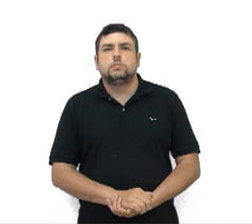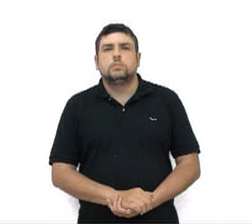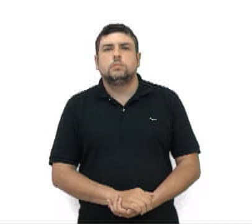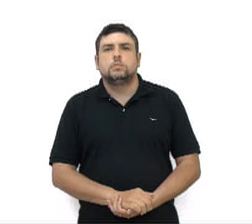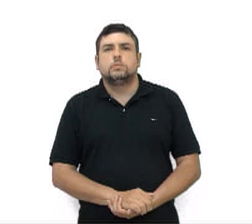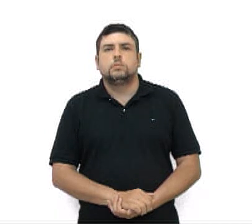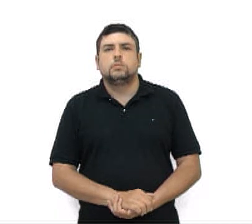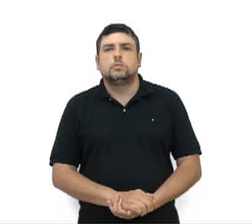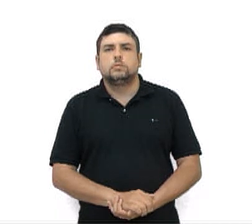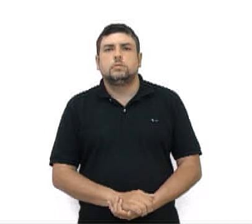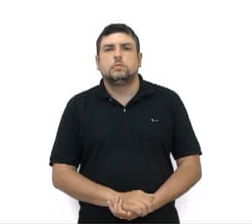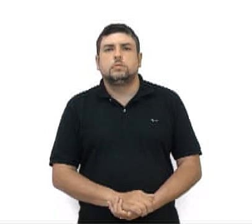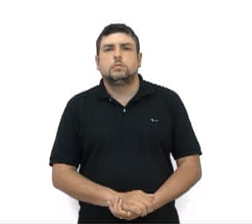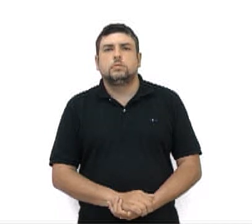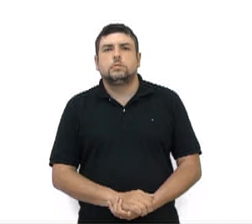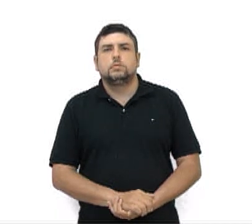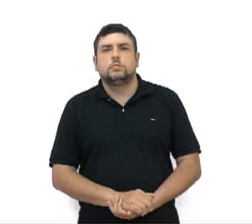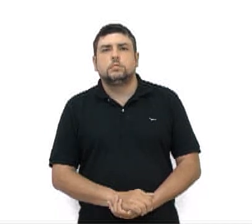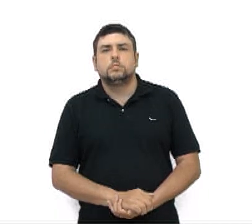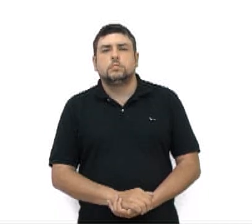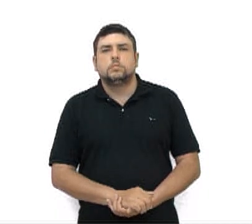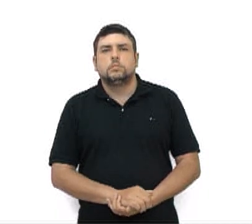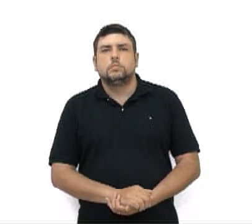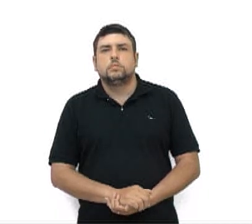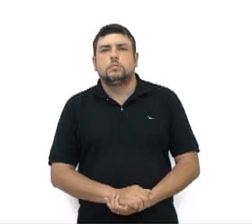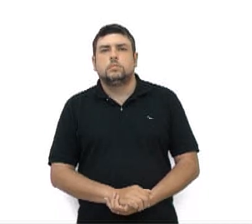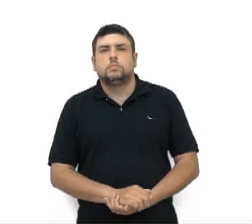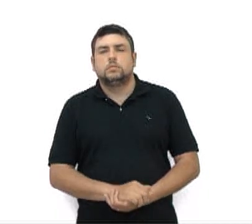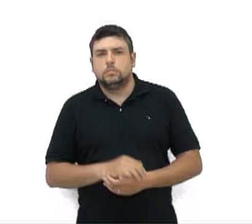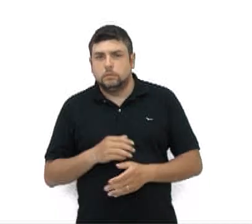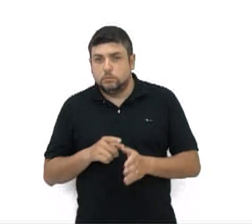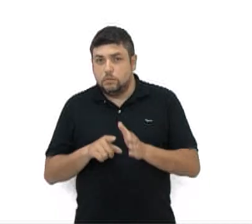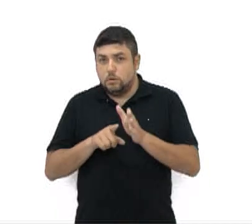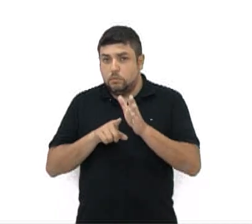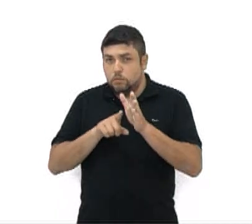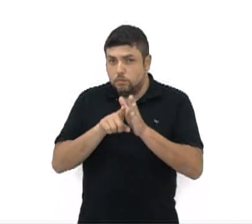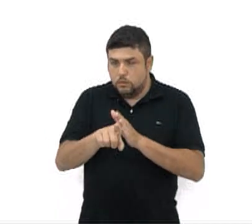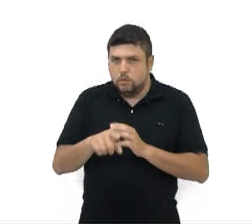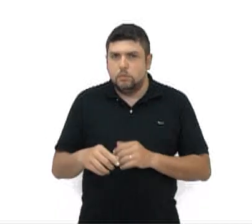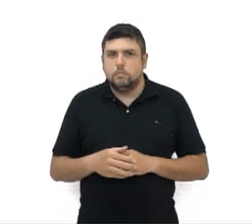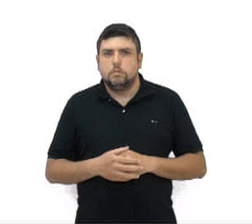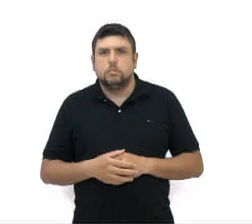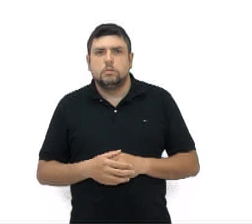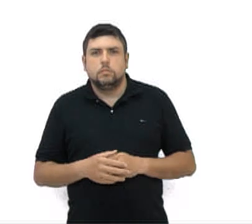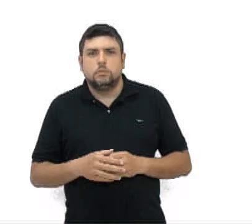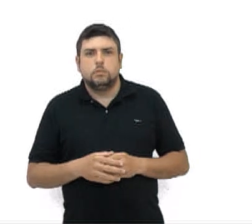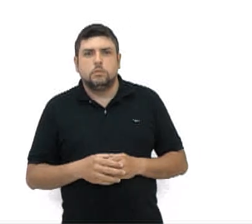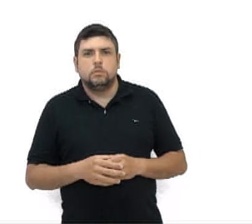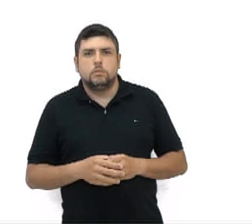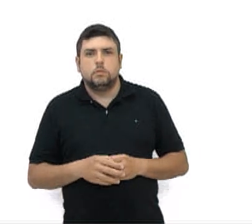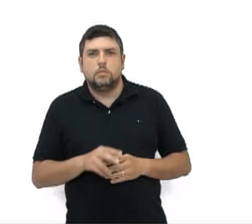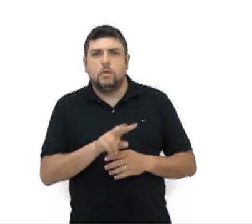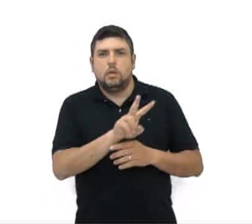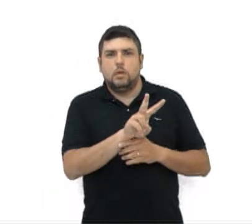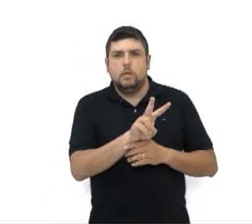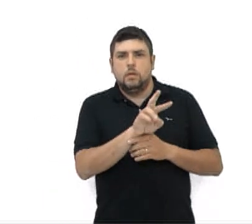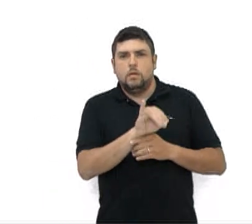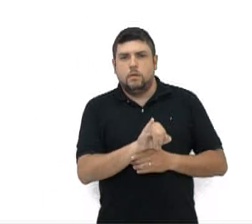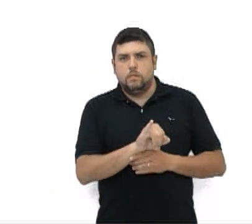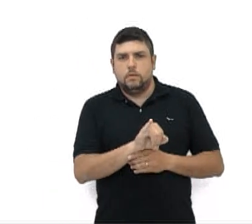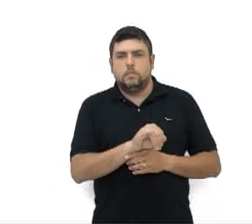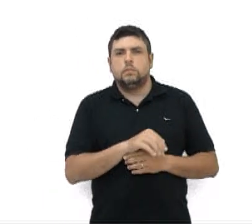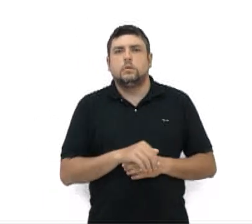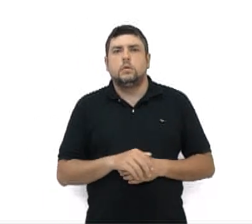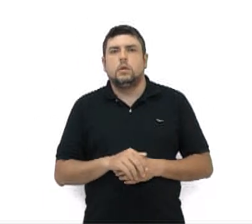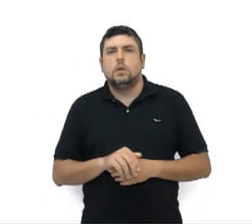e 17 no instante 7. Perguntas. A velocidade inicial desse ponto, a